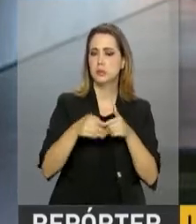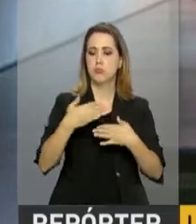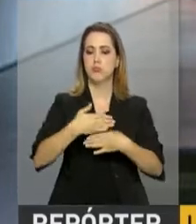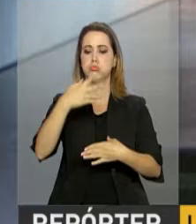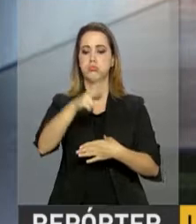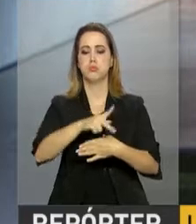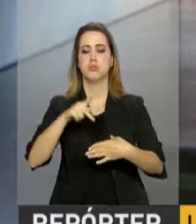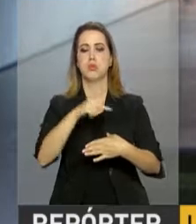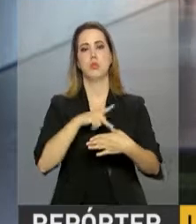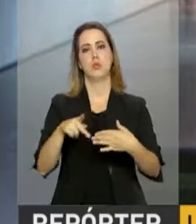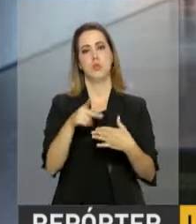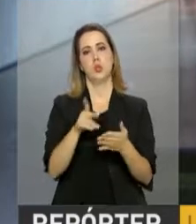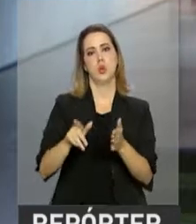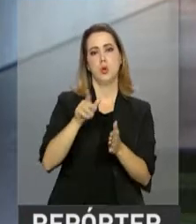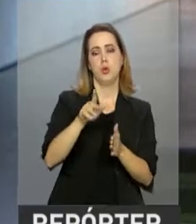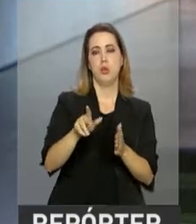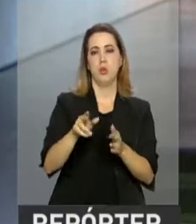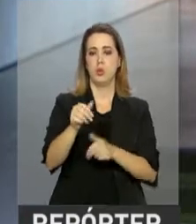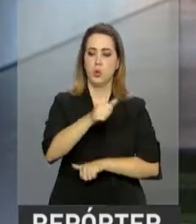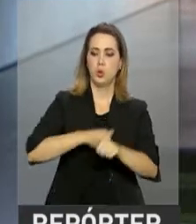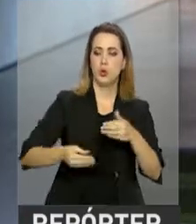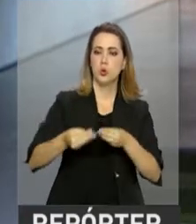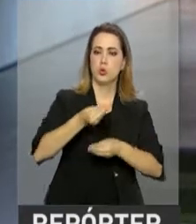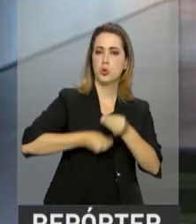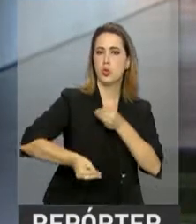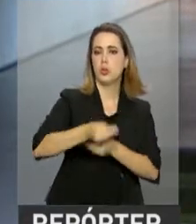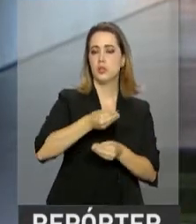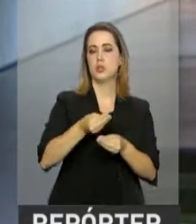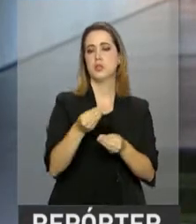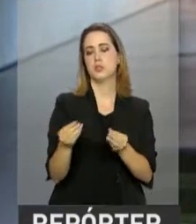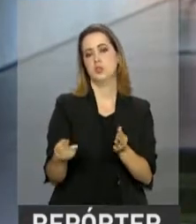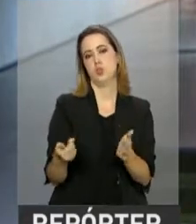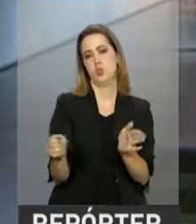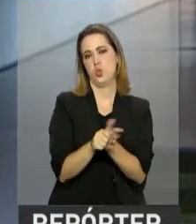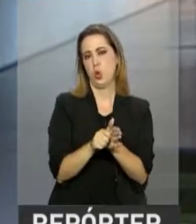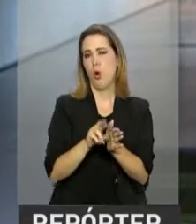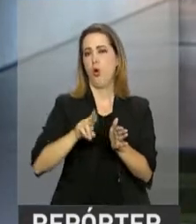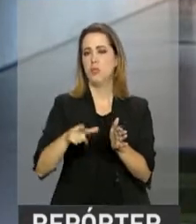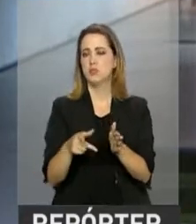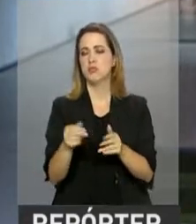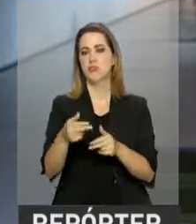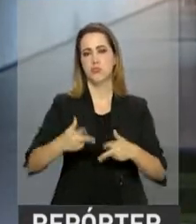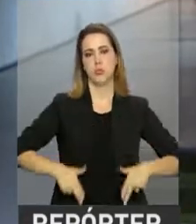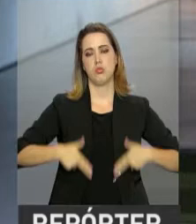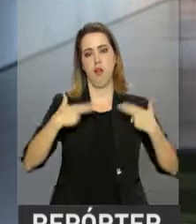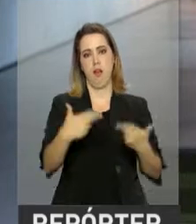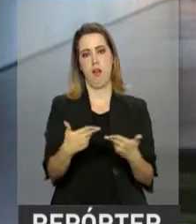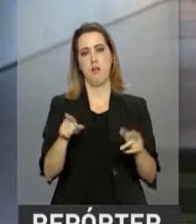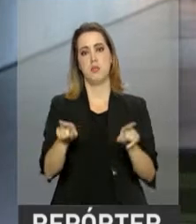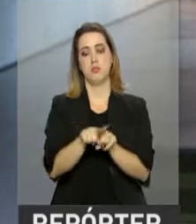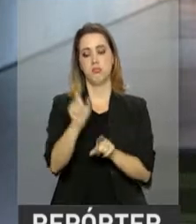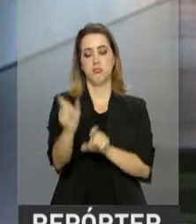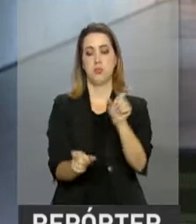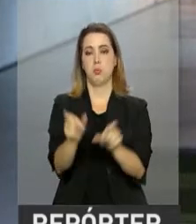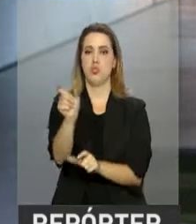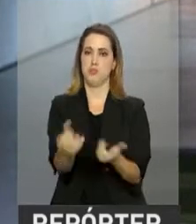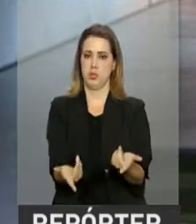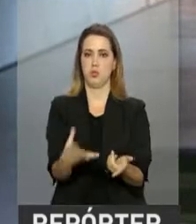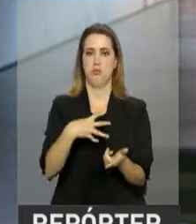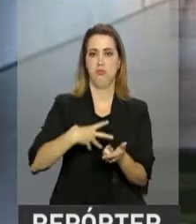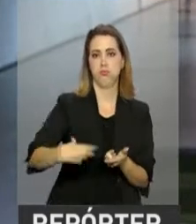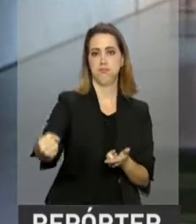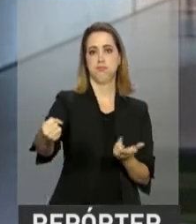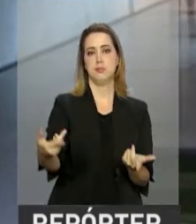contrabando, tráfico de armas e de pessoas. Na abertura do encontro, o presidente Michel Temer afirmou que o Brasil está mobilizando os